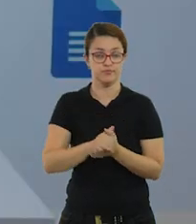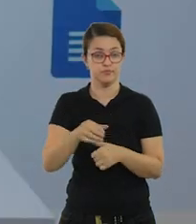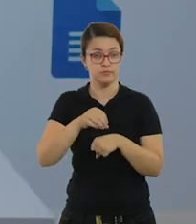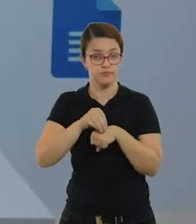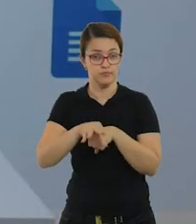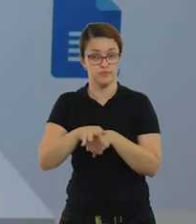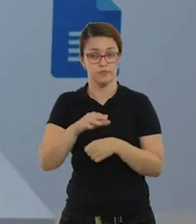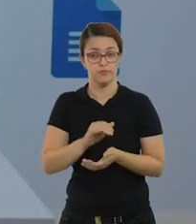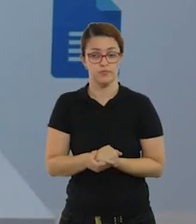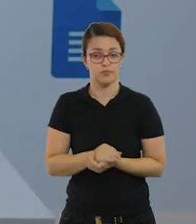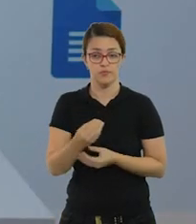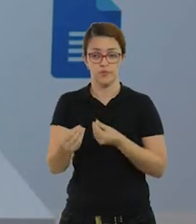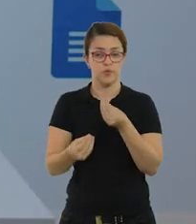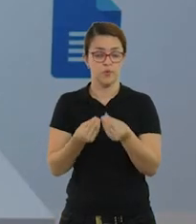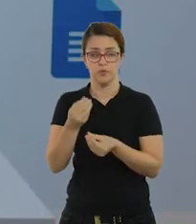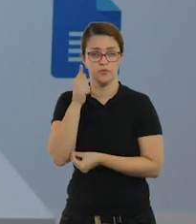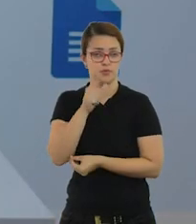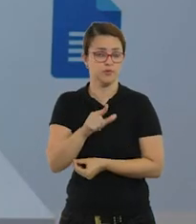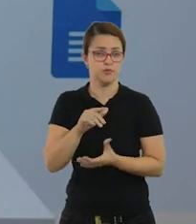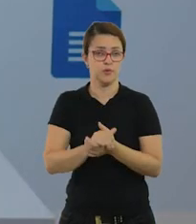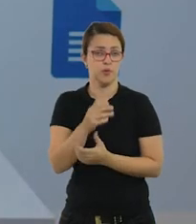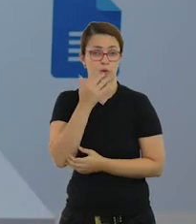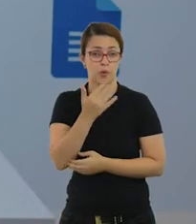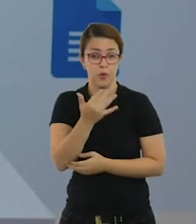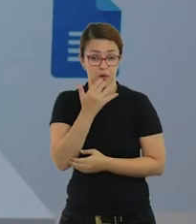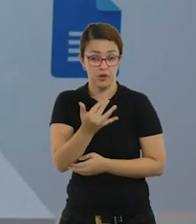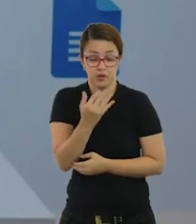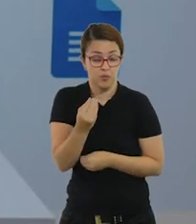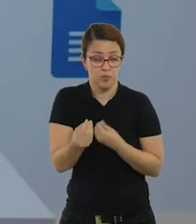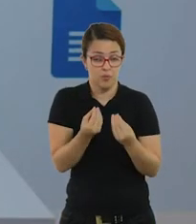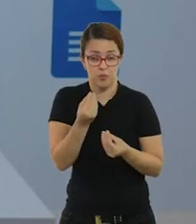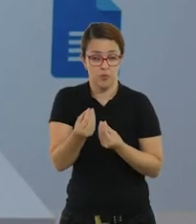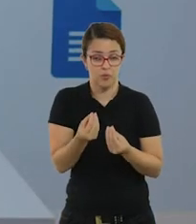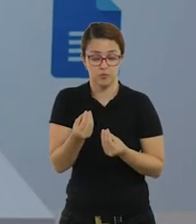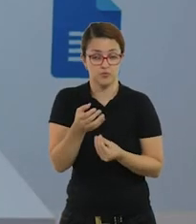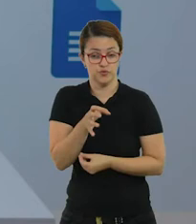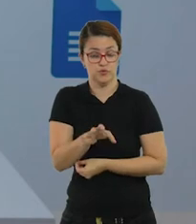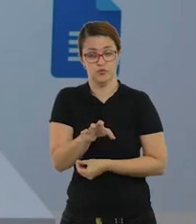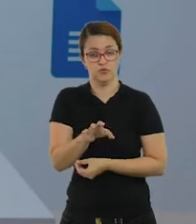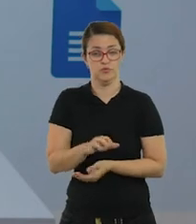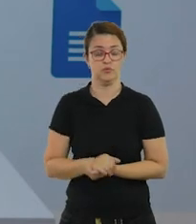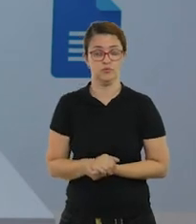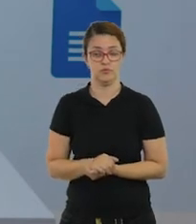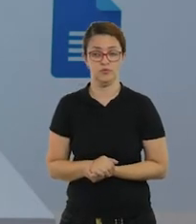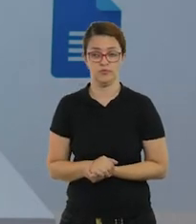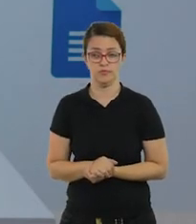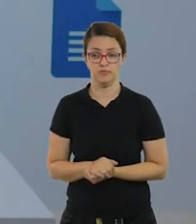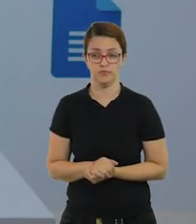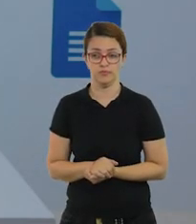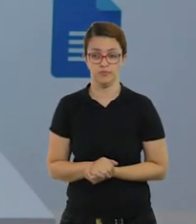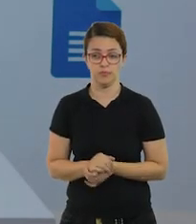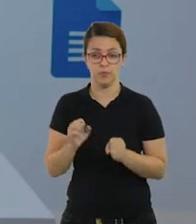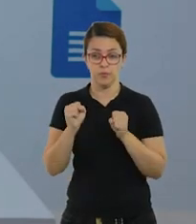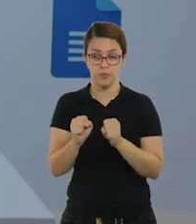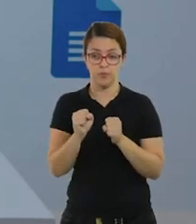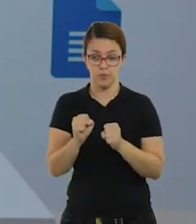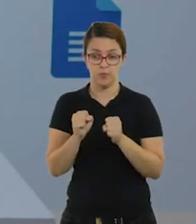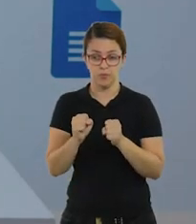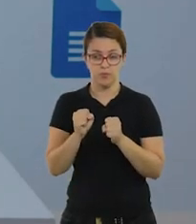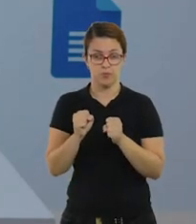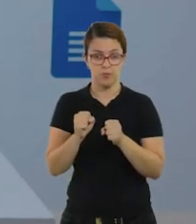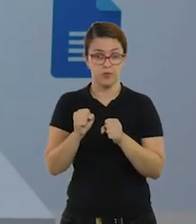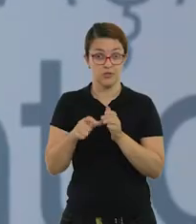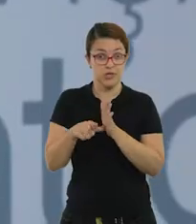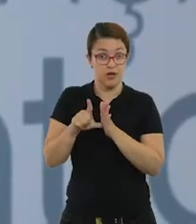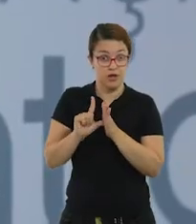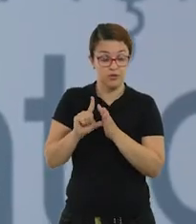dica para dar para vocês. Professora, como que você conseguiu fazer esses coloridos ficarem assim? Olha só, você pode